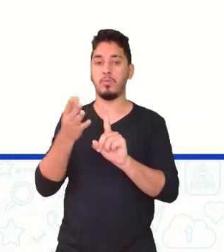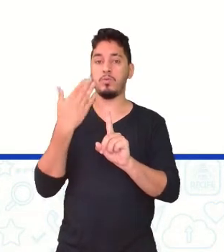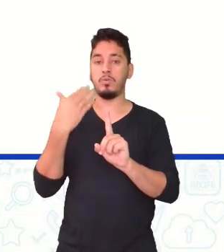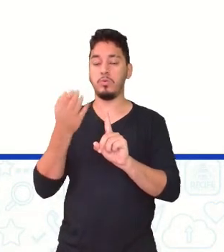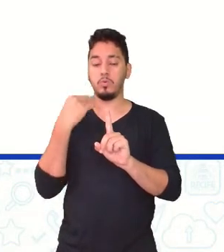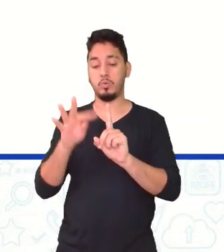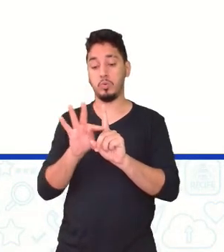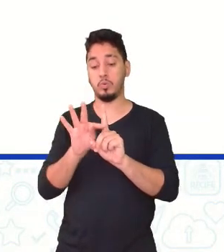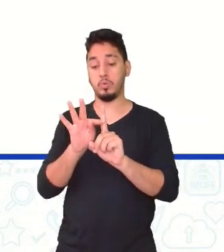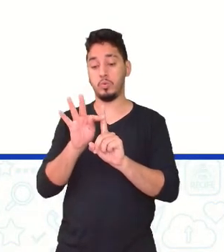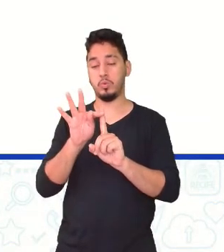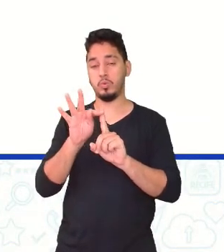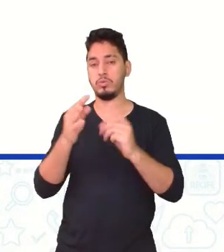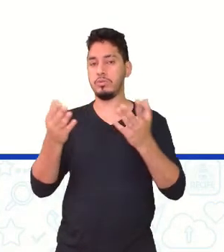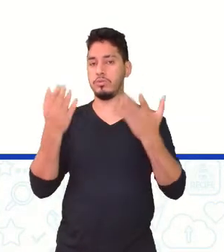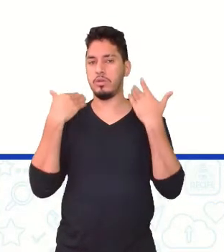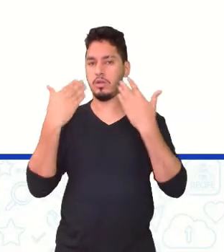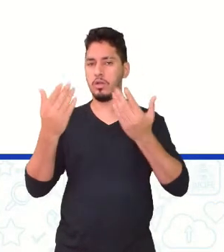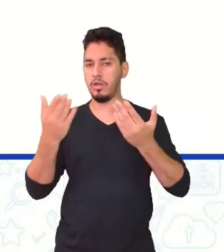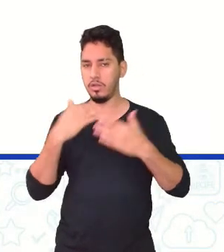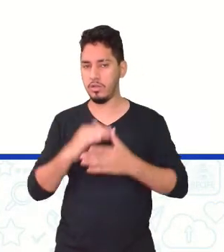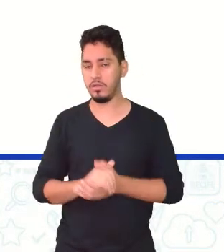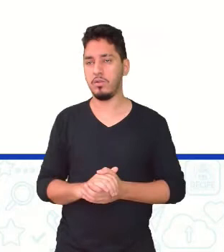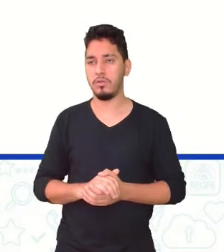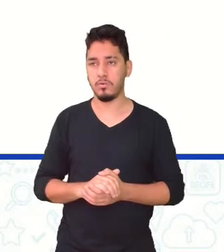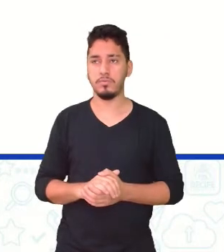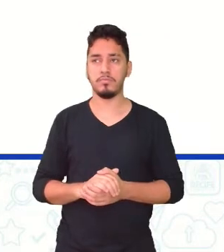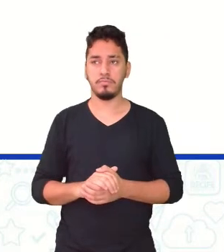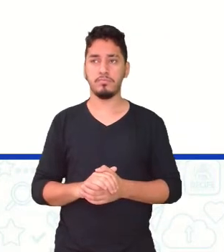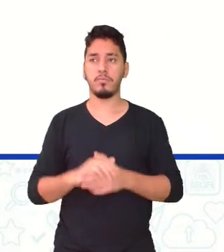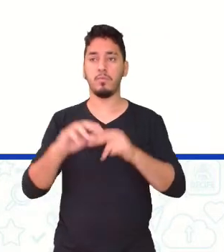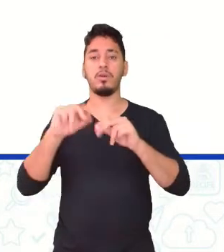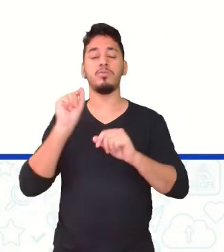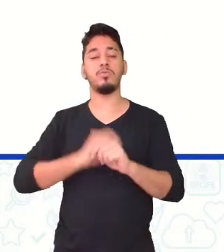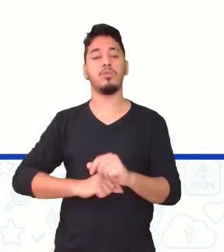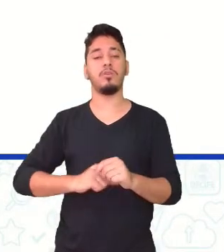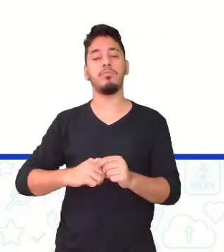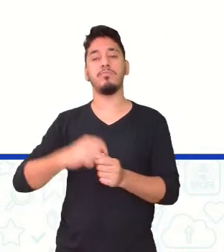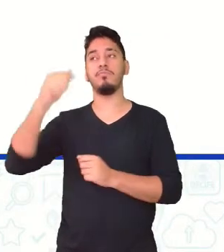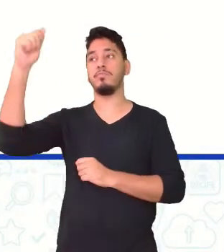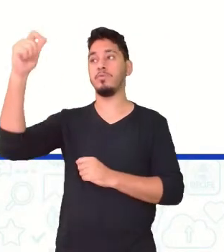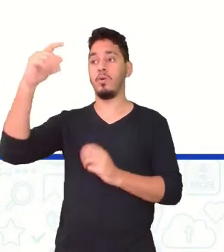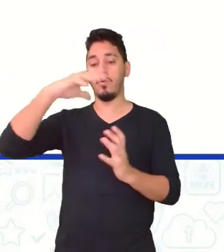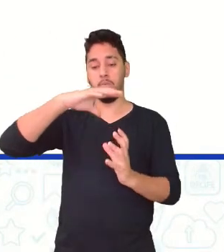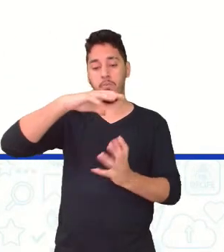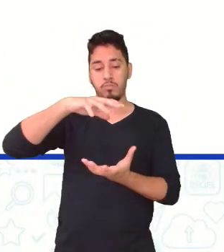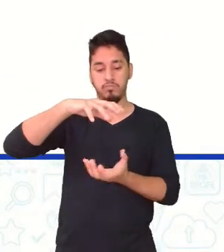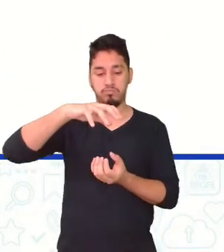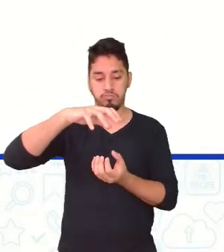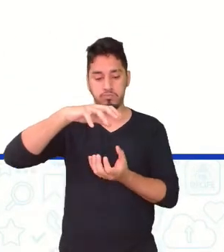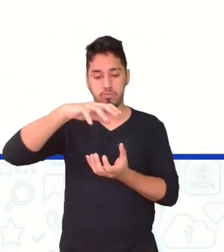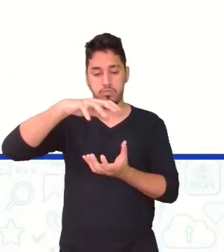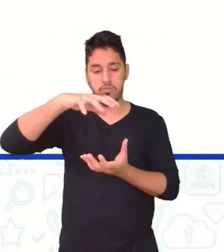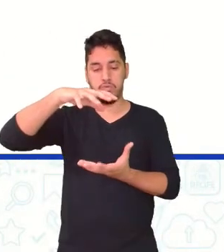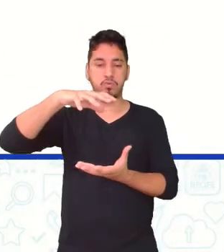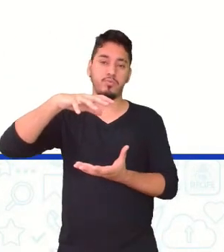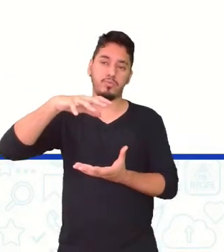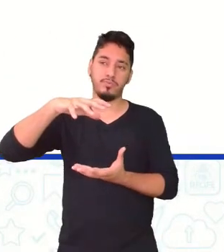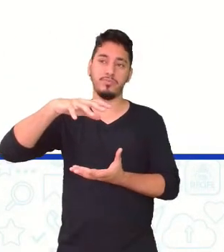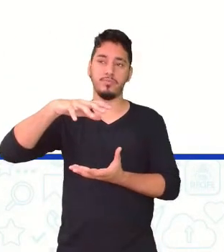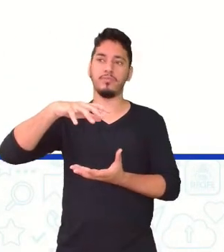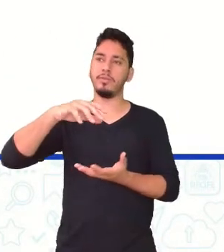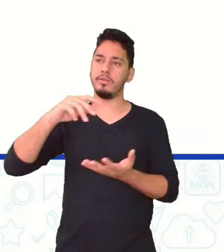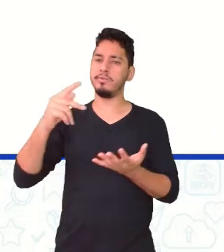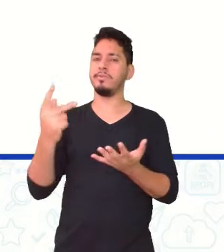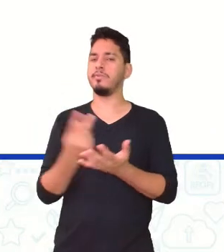lá, Rapaz, que calor, hein? Intensificada com o aquecimento global. Tornou-se um problema enfrentado por